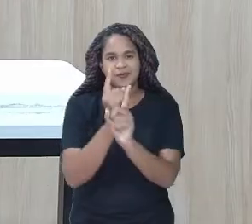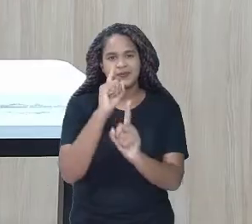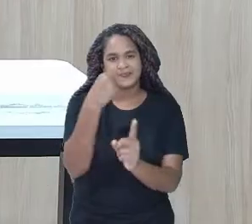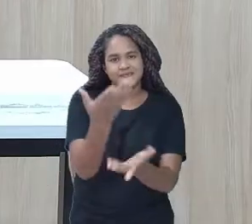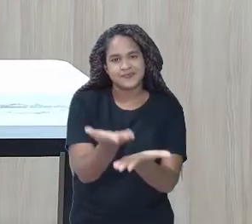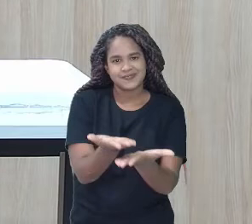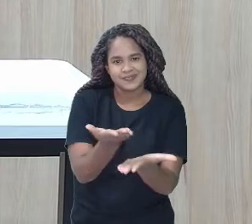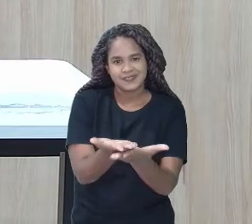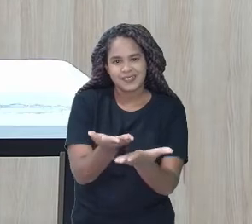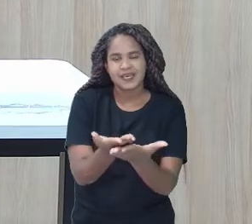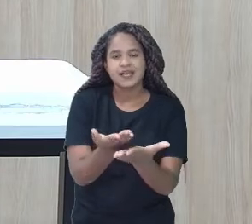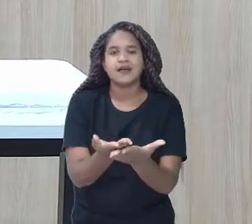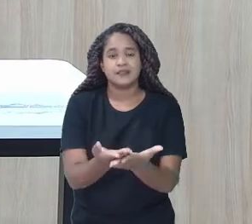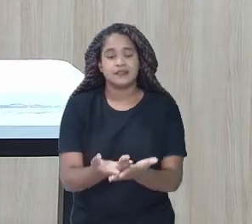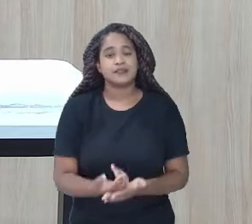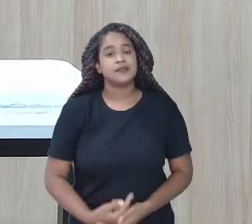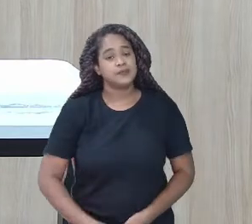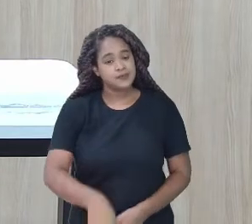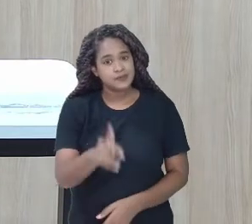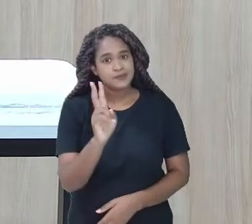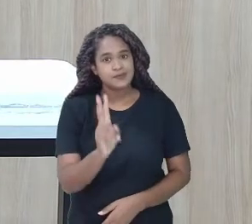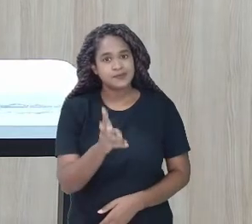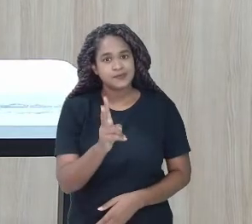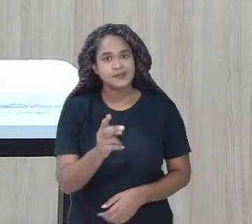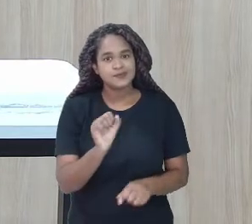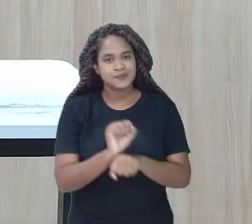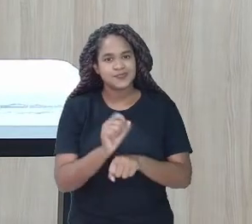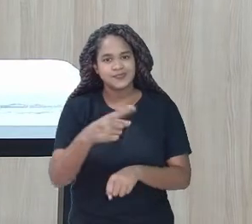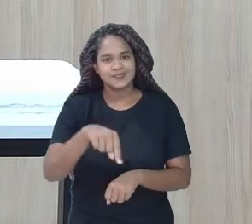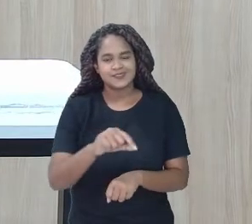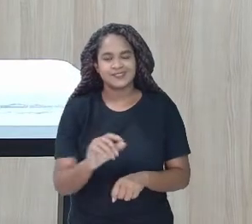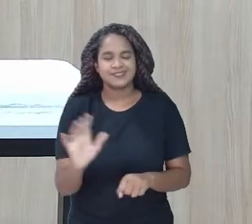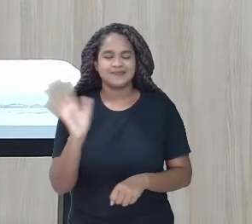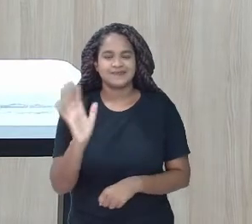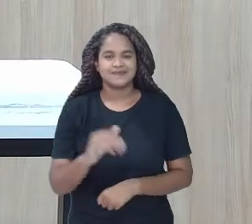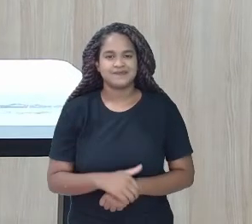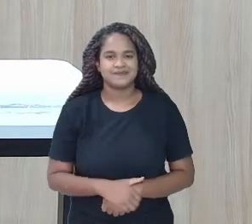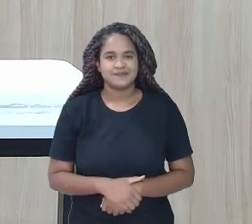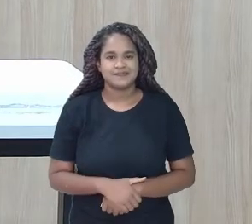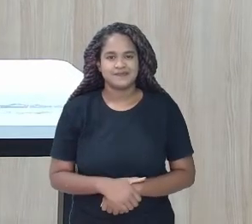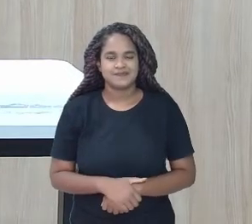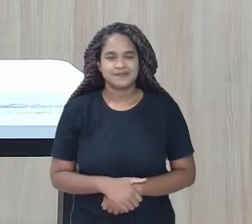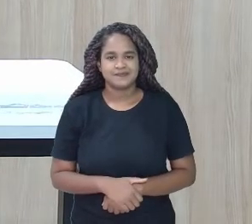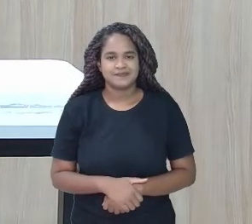a nossa próxima aula. E eu conto com a presença de todos vocês. Tchau, tchau, pessoal.